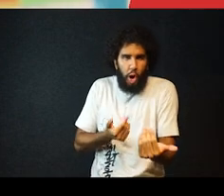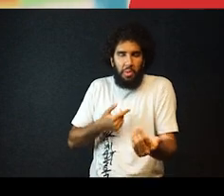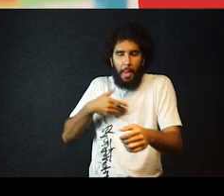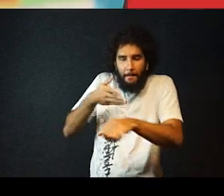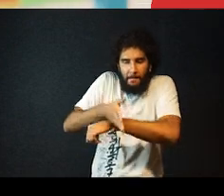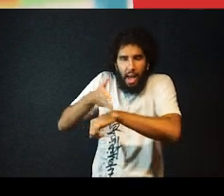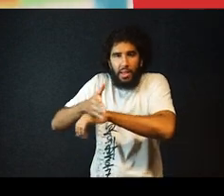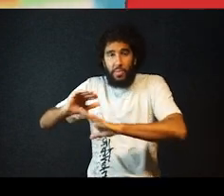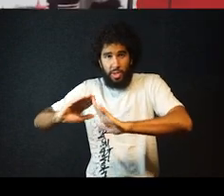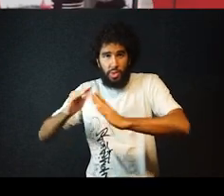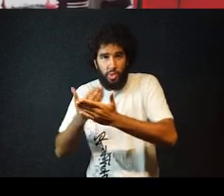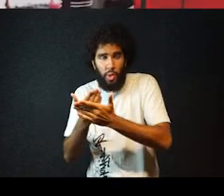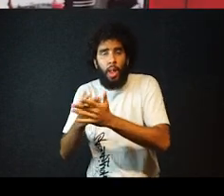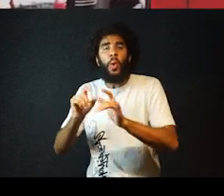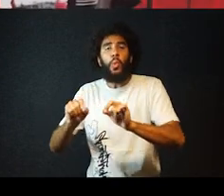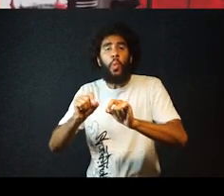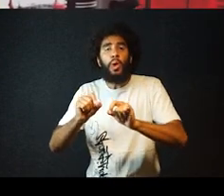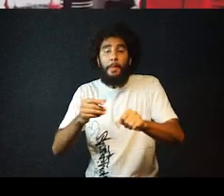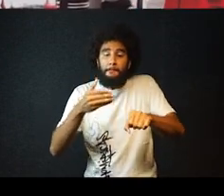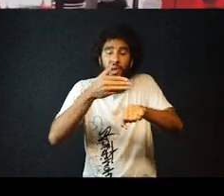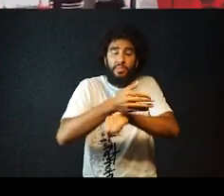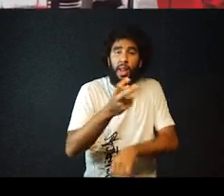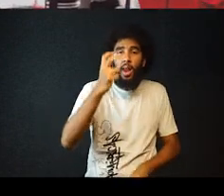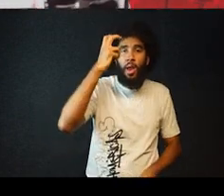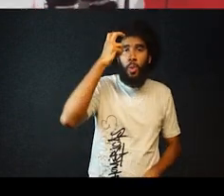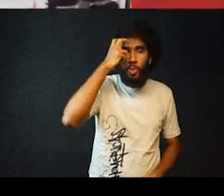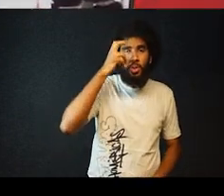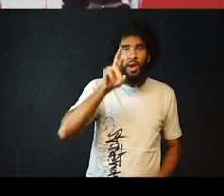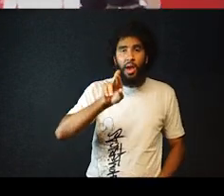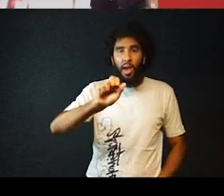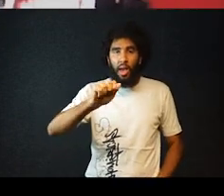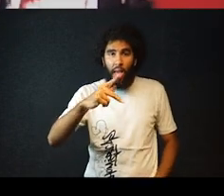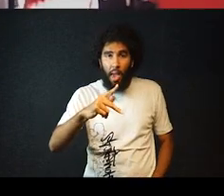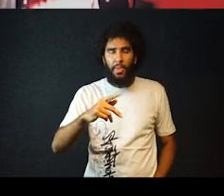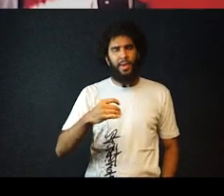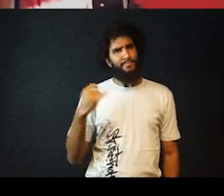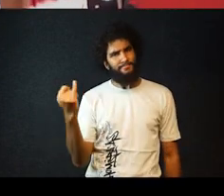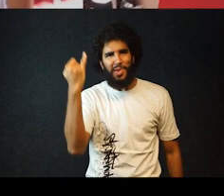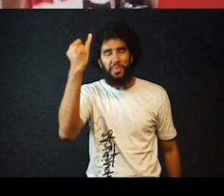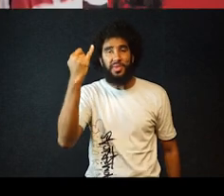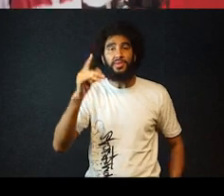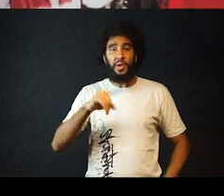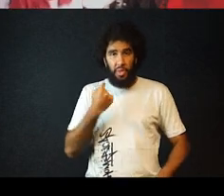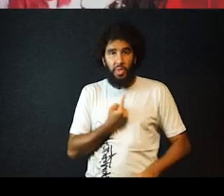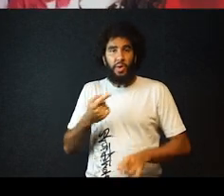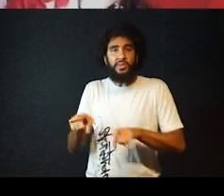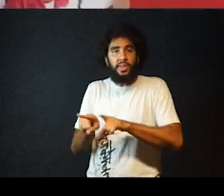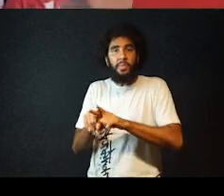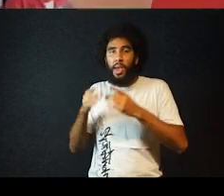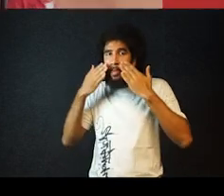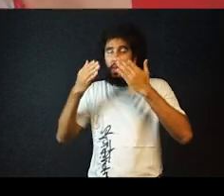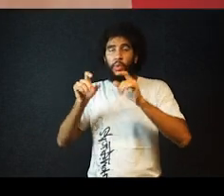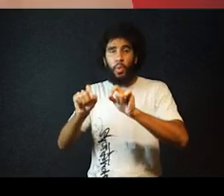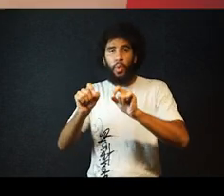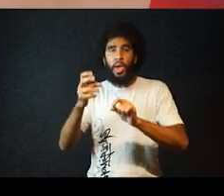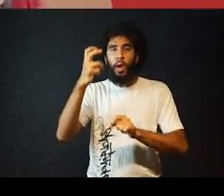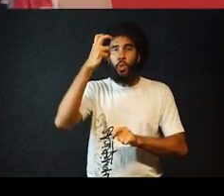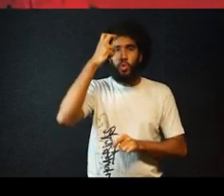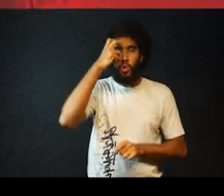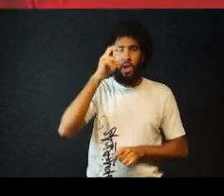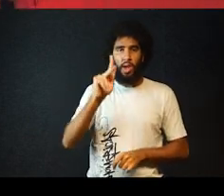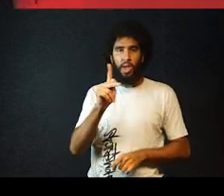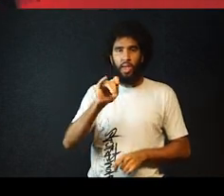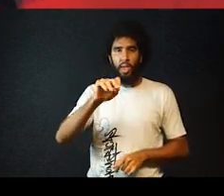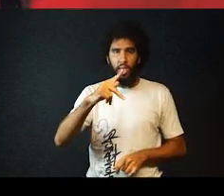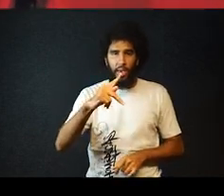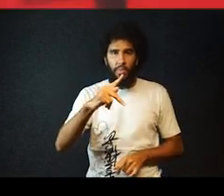aí, ter um acesso à cultura, né? A cultura é muito importante. No nosso caso, a gente tá apresentando a cultura hip-hop pra